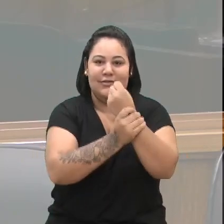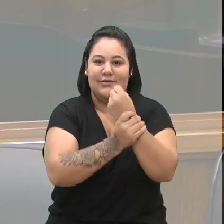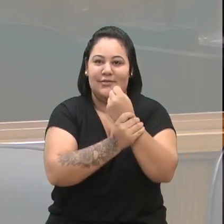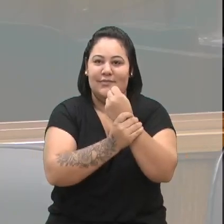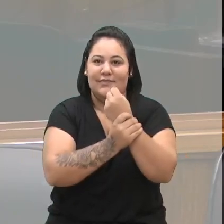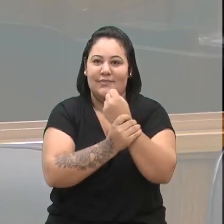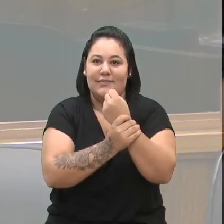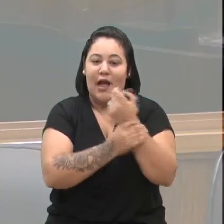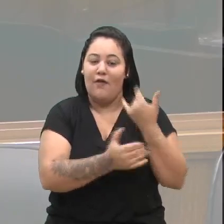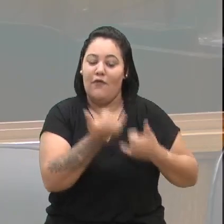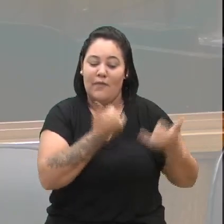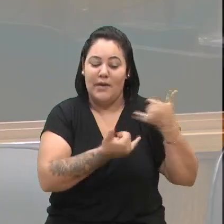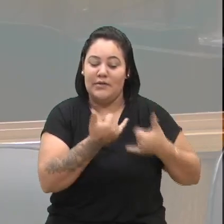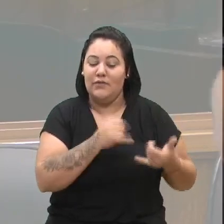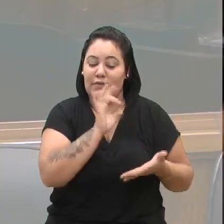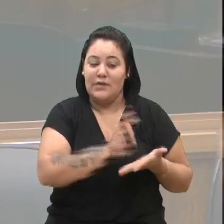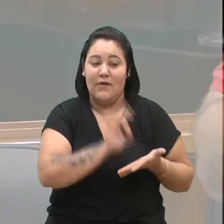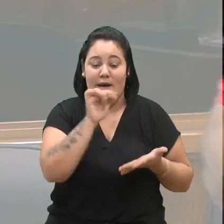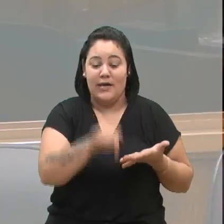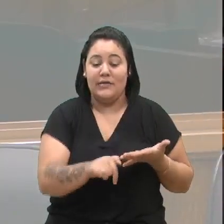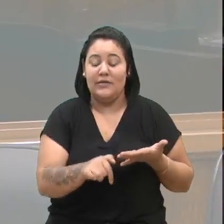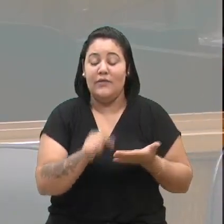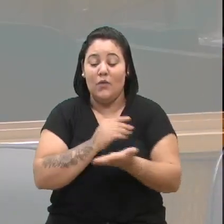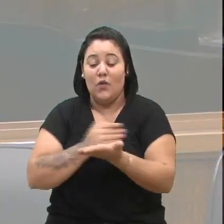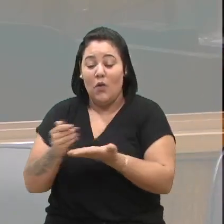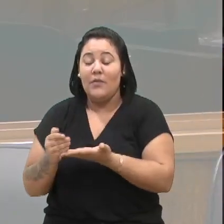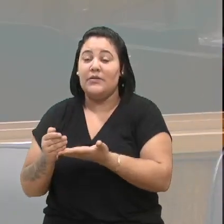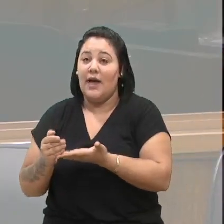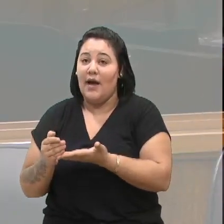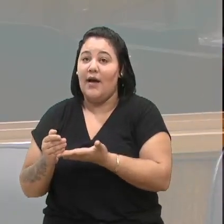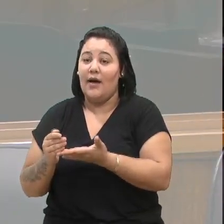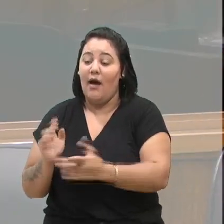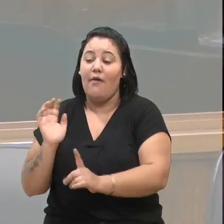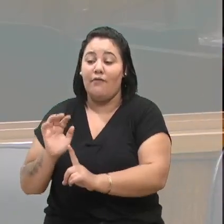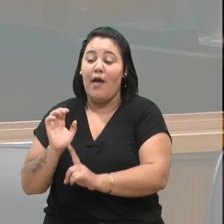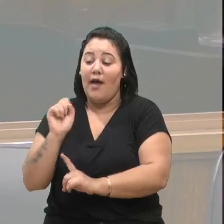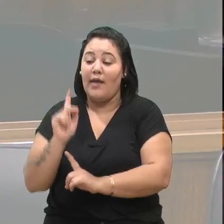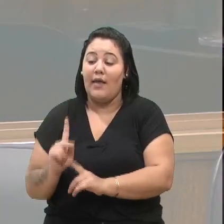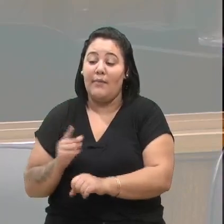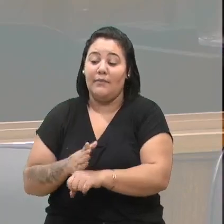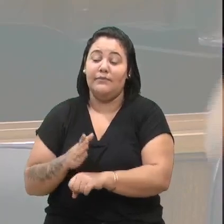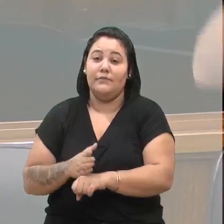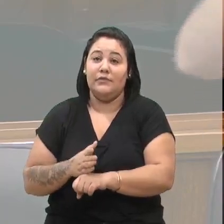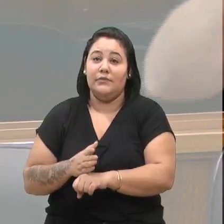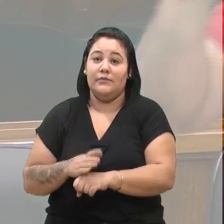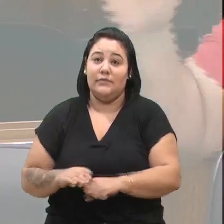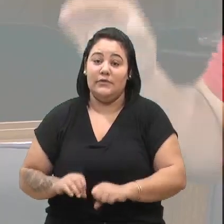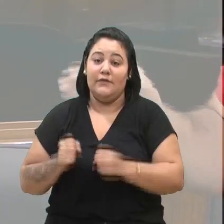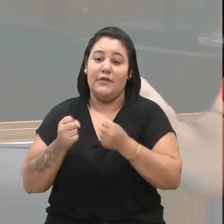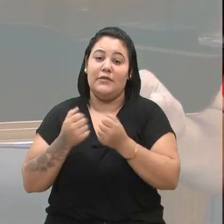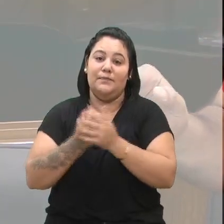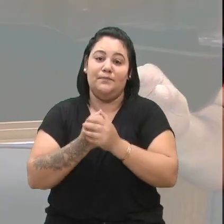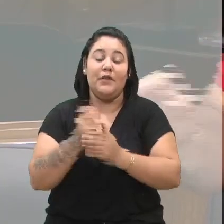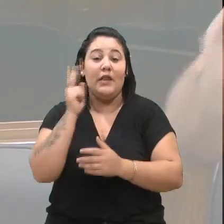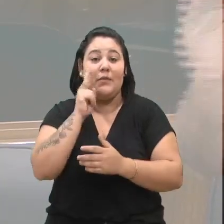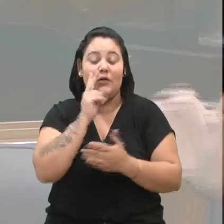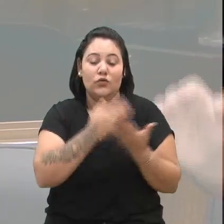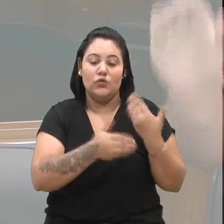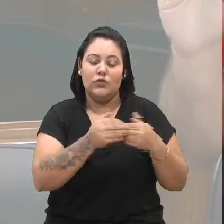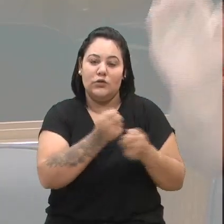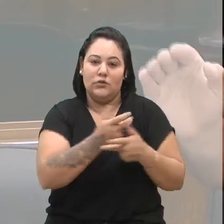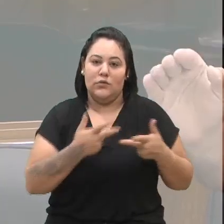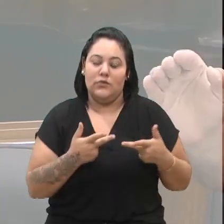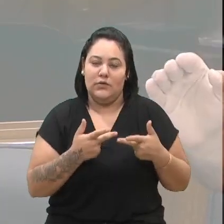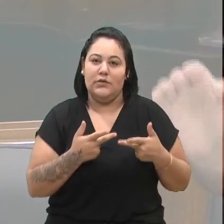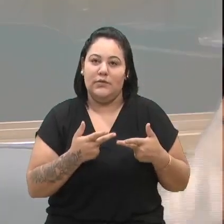esse. Vamos começar a mobilizar aí quem faz essa defesa. Lembrando que todos os dados